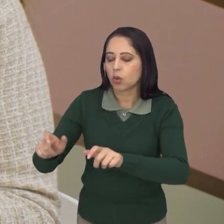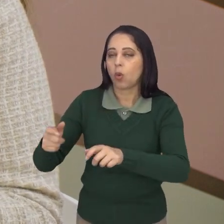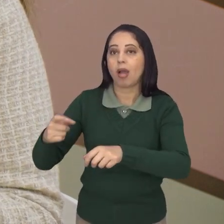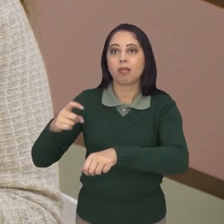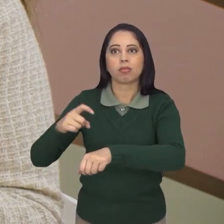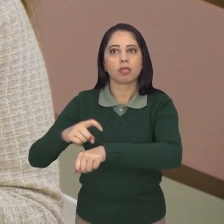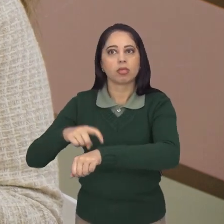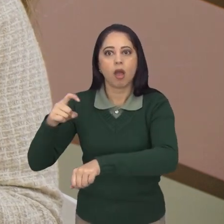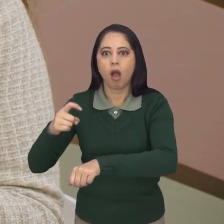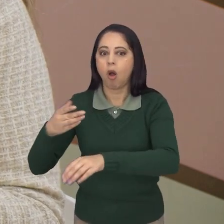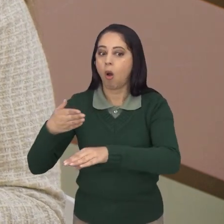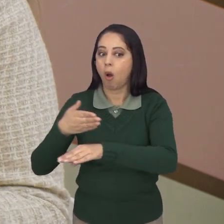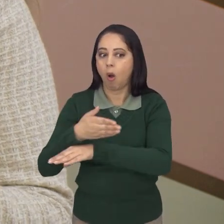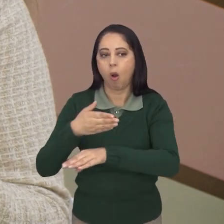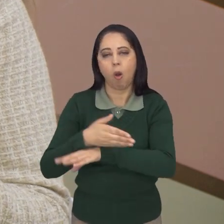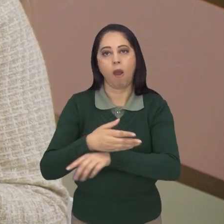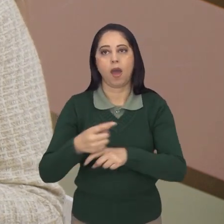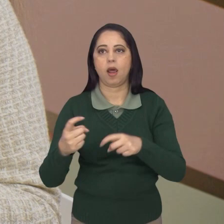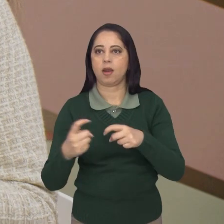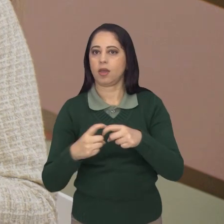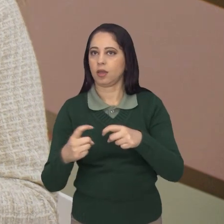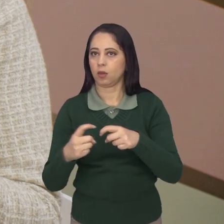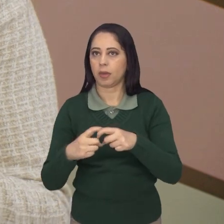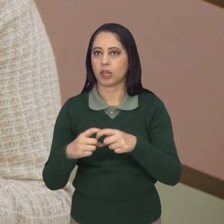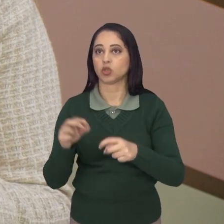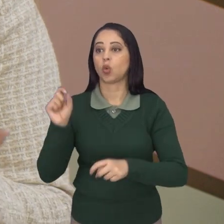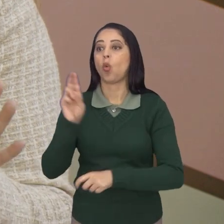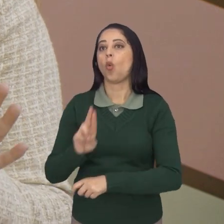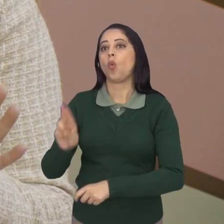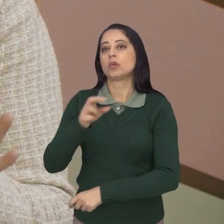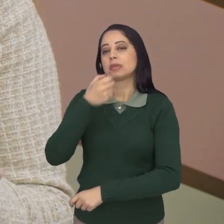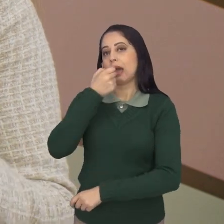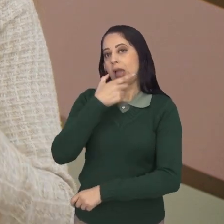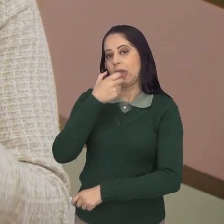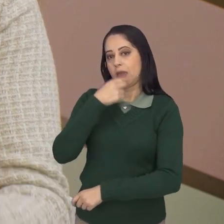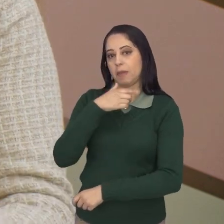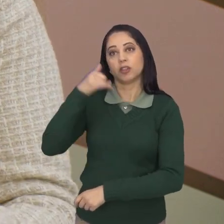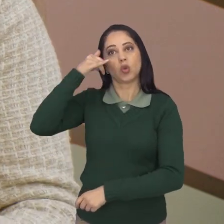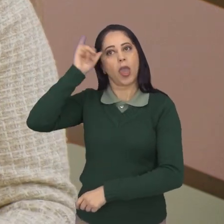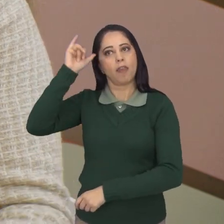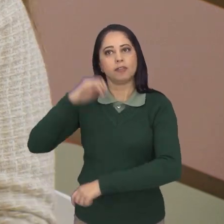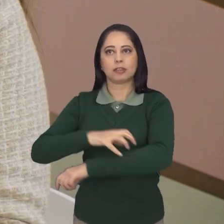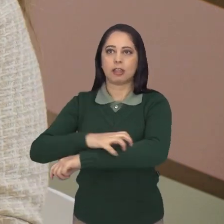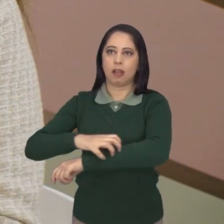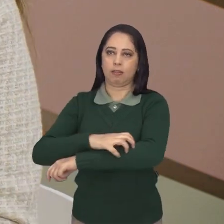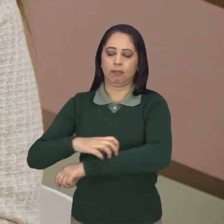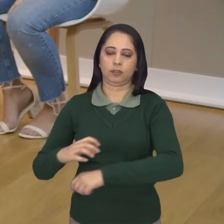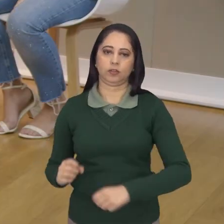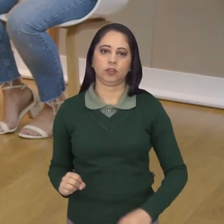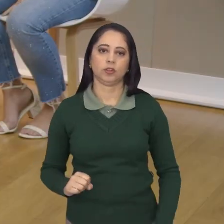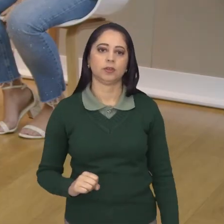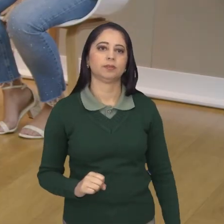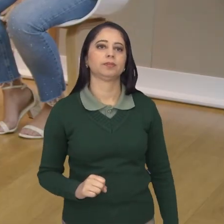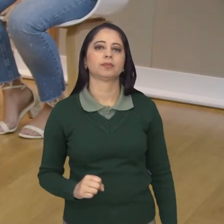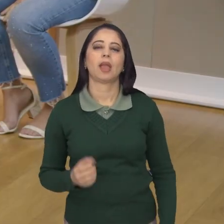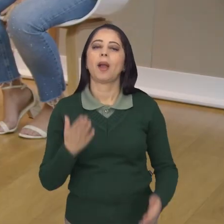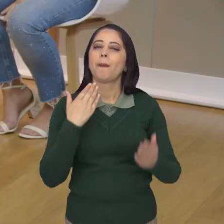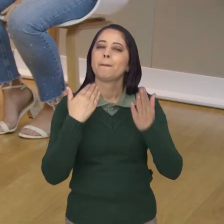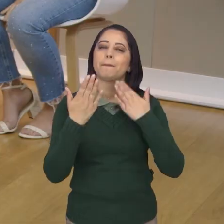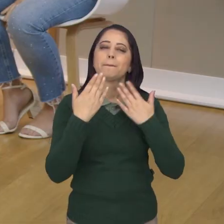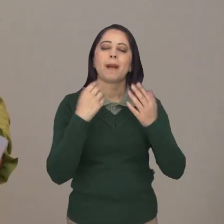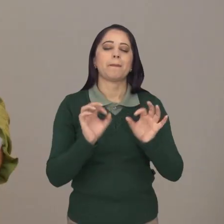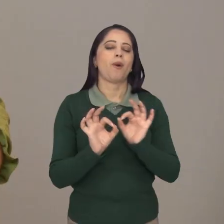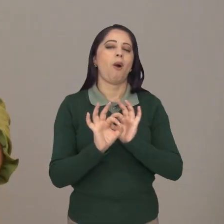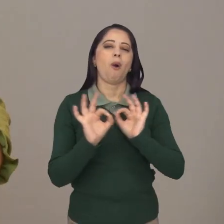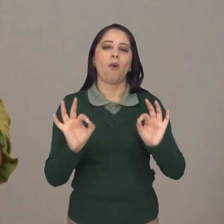orientado a ponto de prevenir ou usar medicações se necessárias para evitar essa crise. Tá certo. Bom, o papo tá